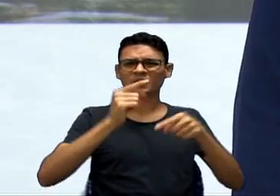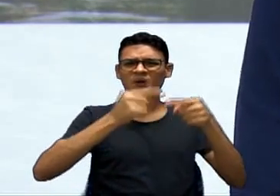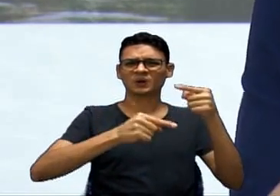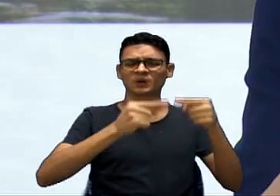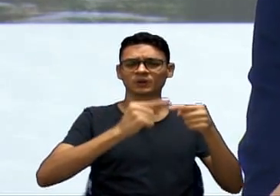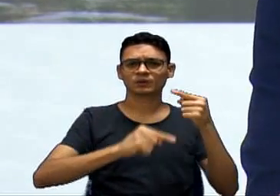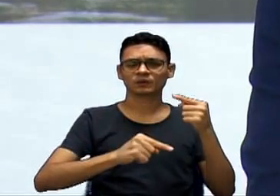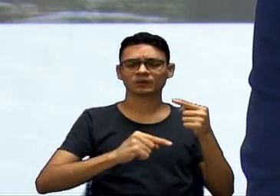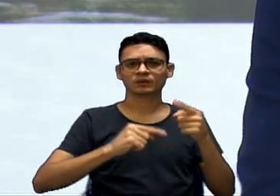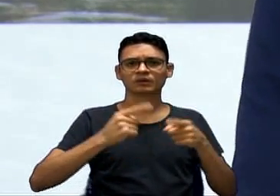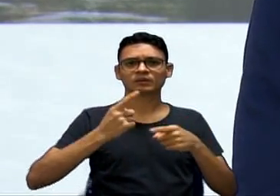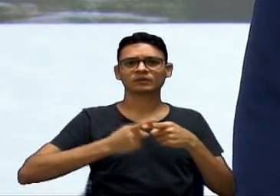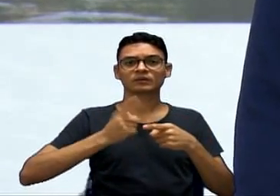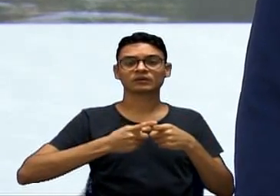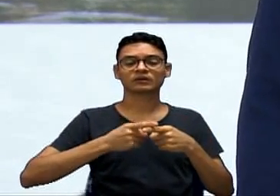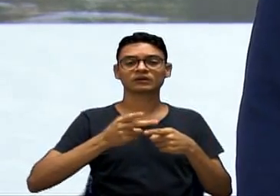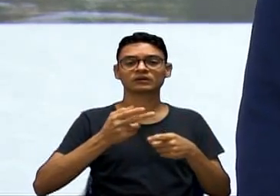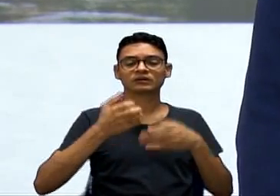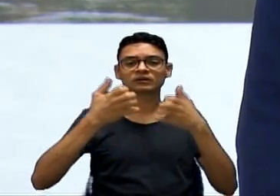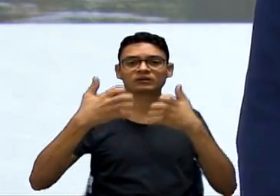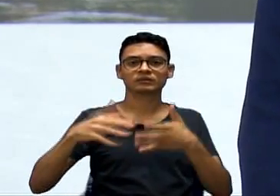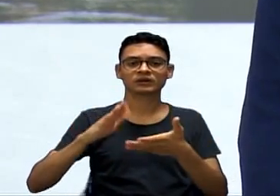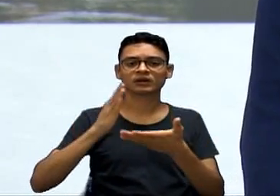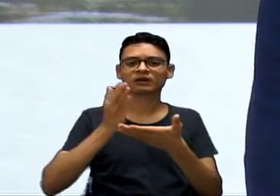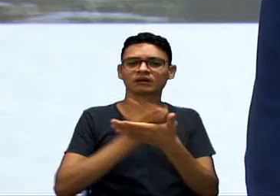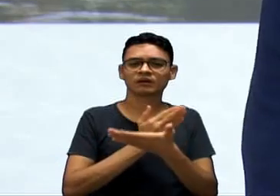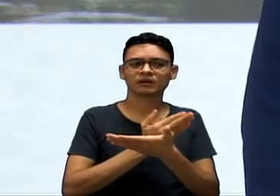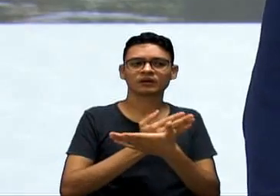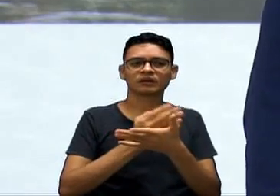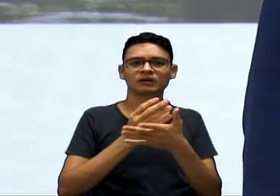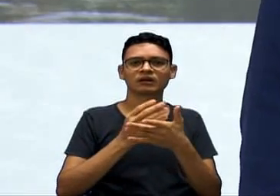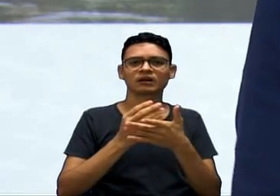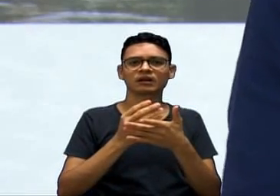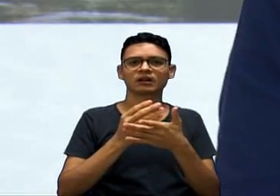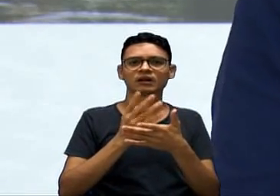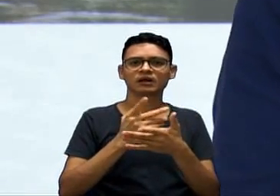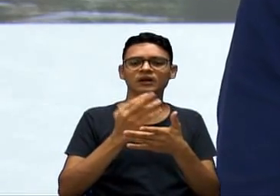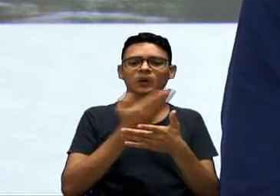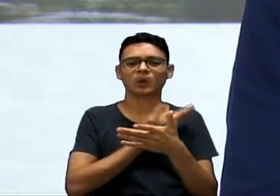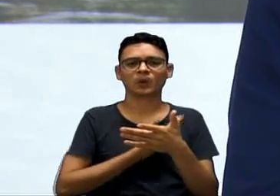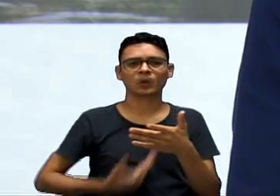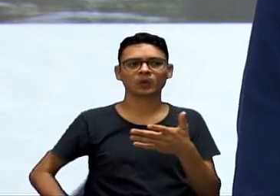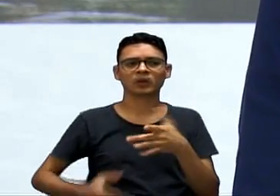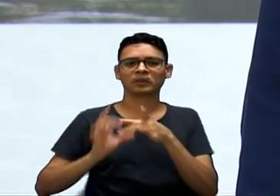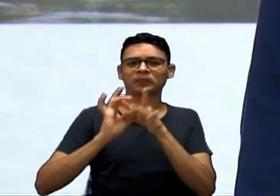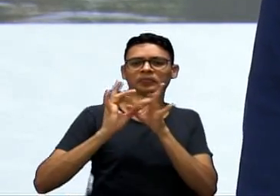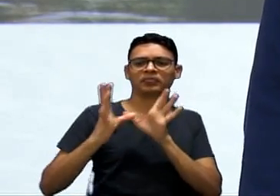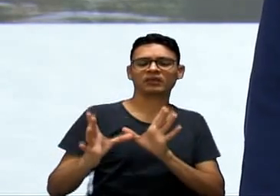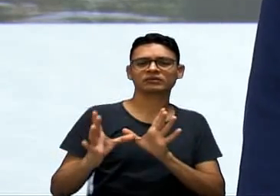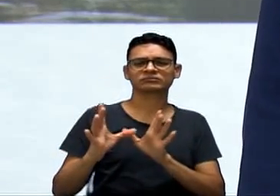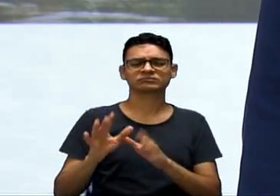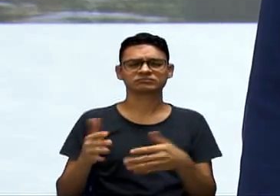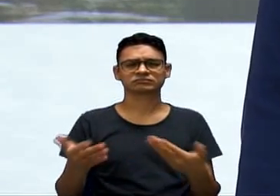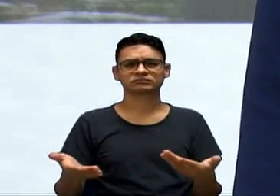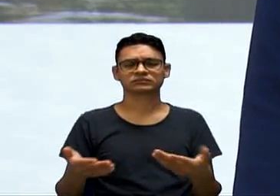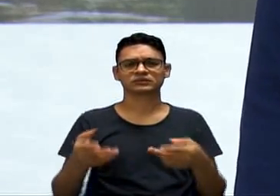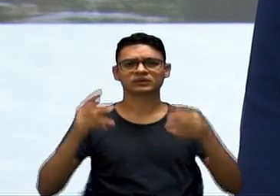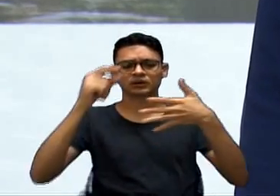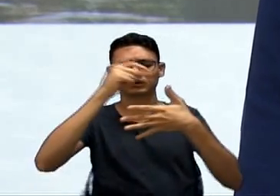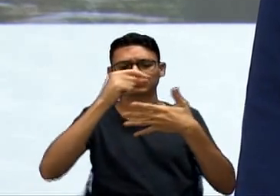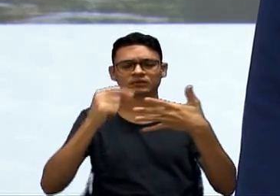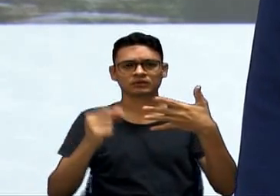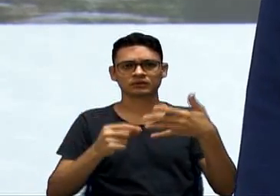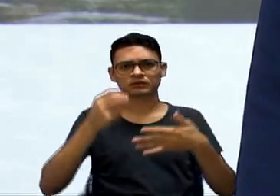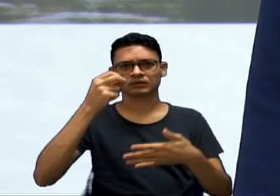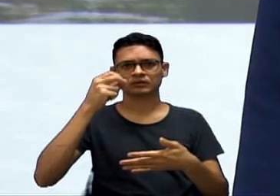por violação ao princípio da separação dos poderes. Então, aqui, alega que alguma das questões aqui o vereador não deveria...